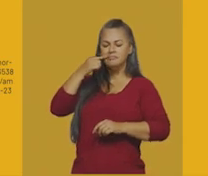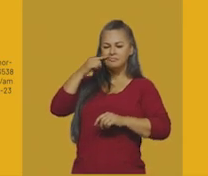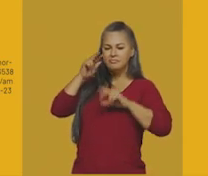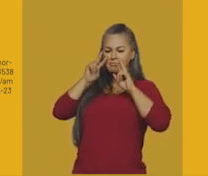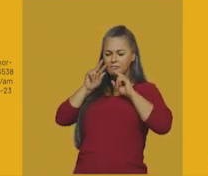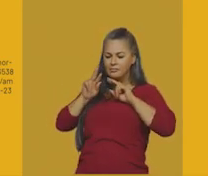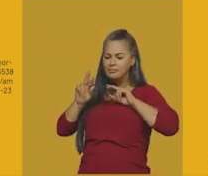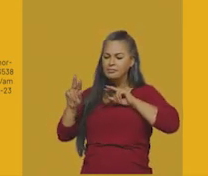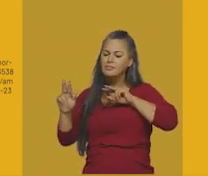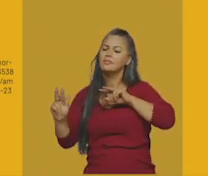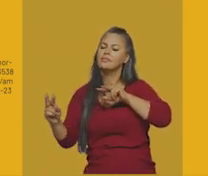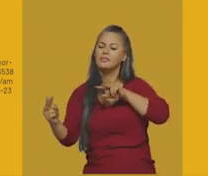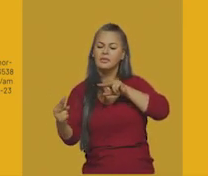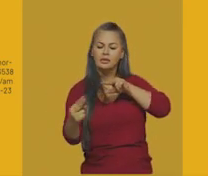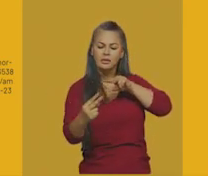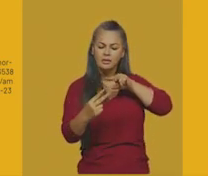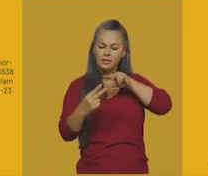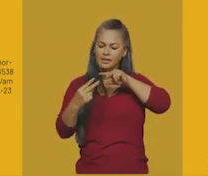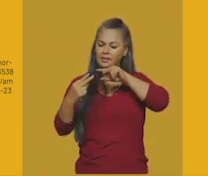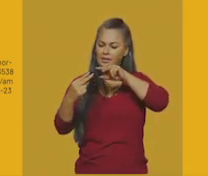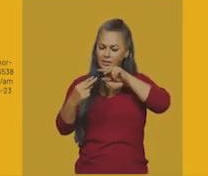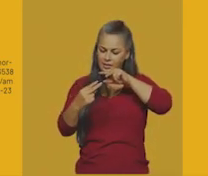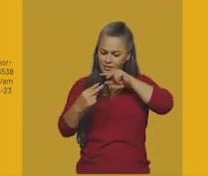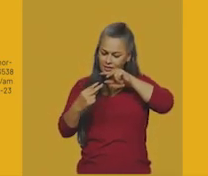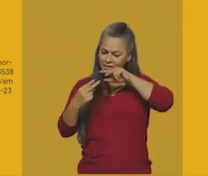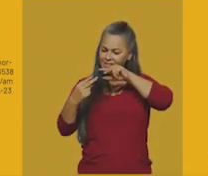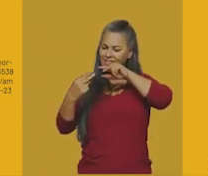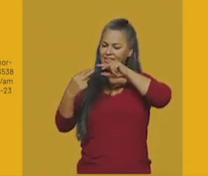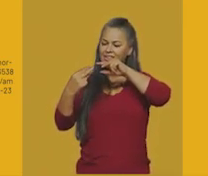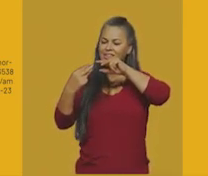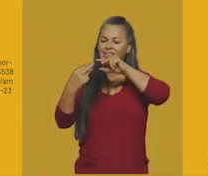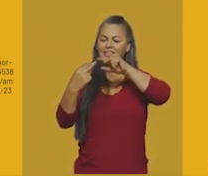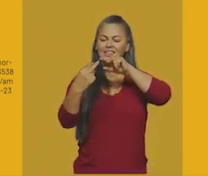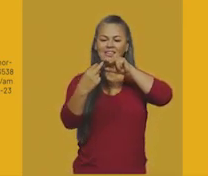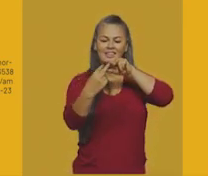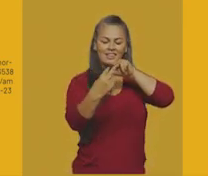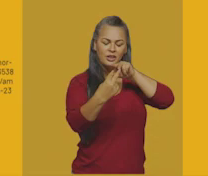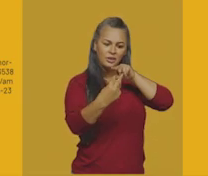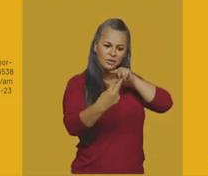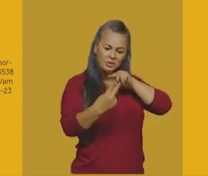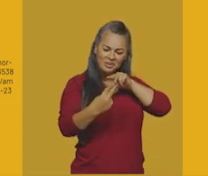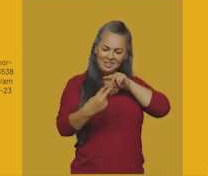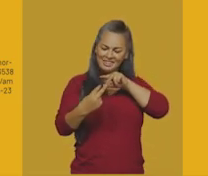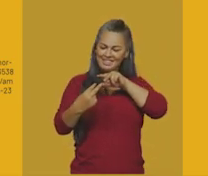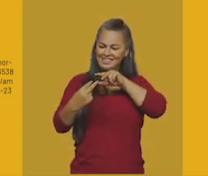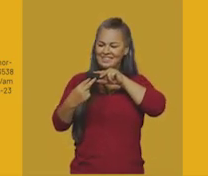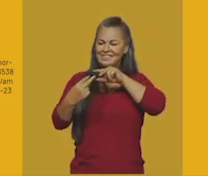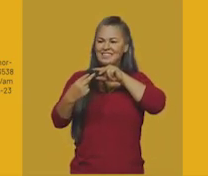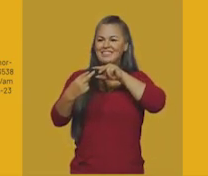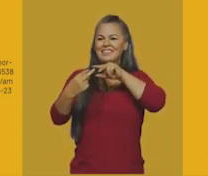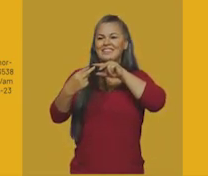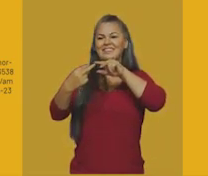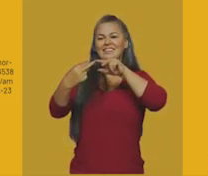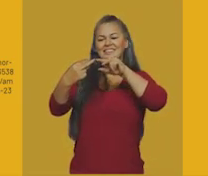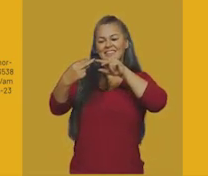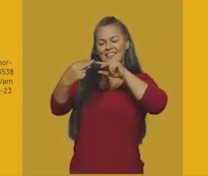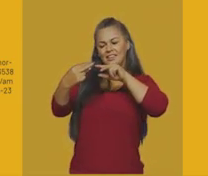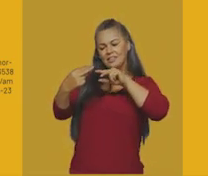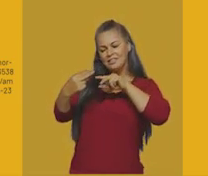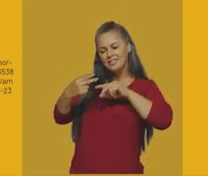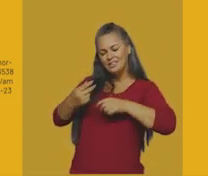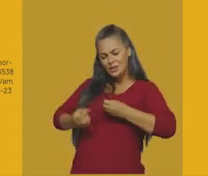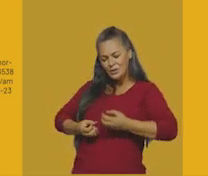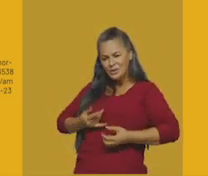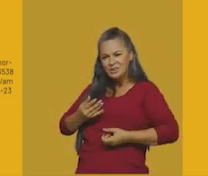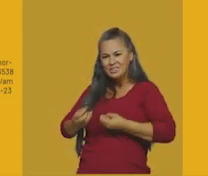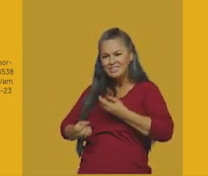olhos meus e a luz dos olhos teus resolvem se encontrar. Ai, que bom que isso é, meu Deus, que frio que